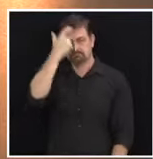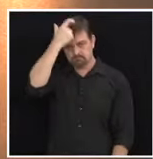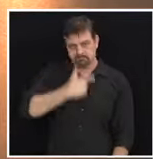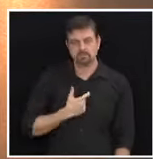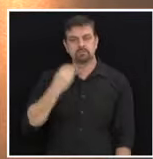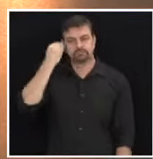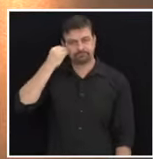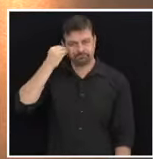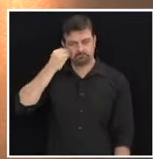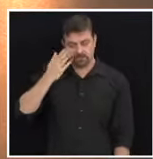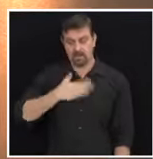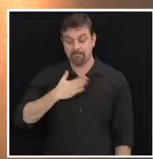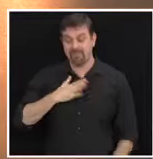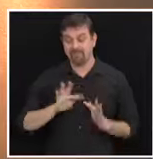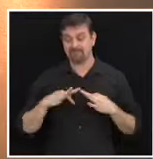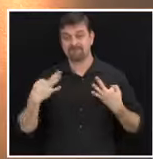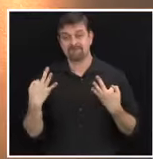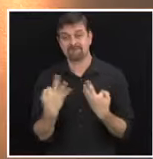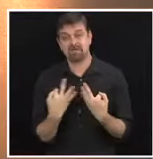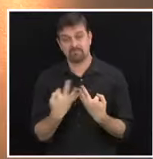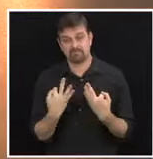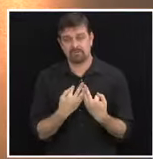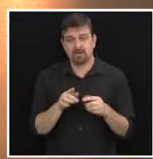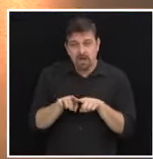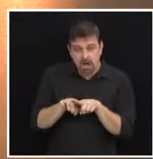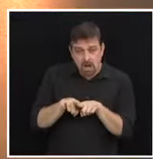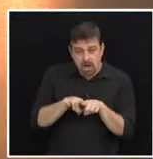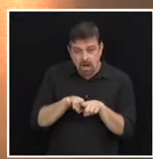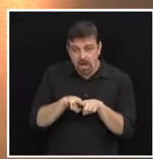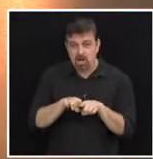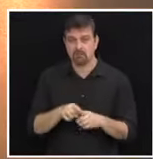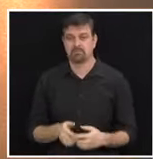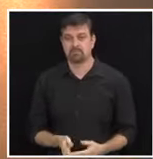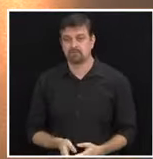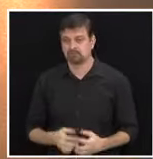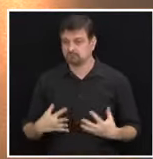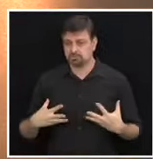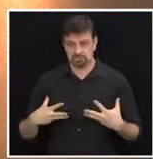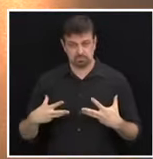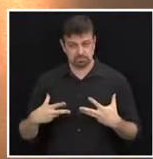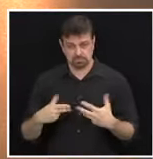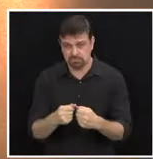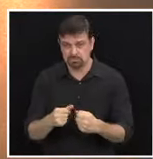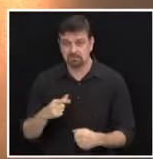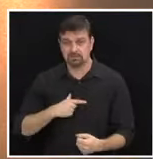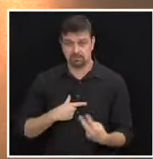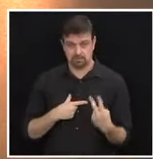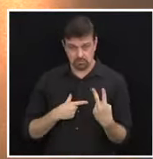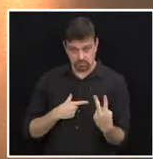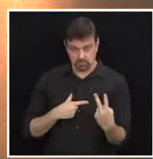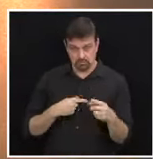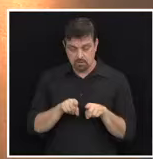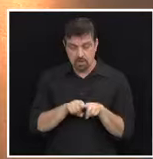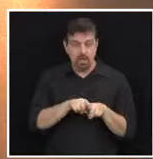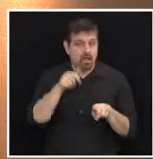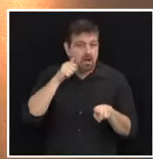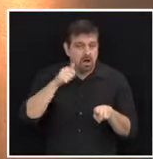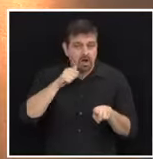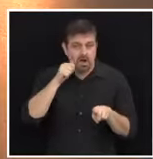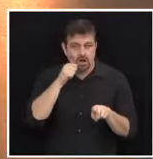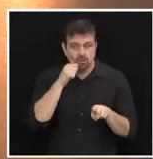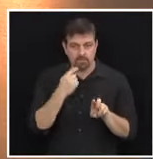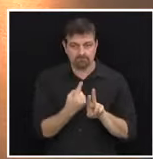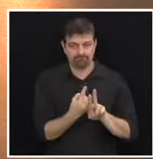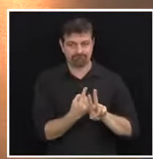isso dentro da minha própria família. Irmãos, todos eles, eu tenho 2 irmãs, todos eles se